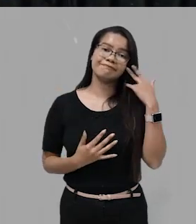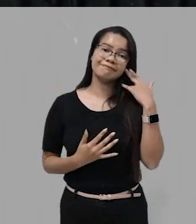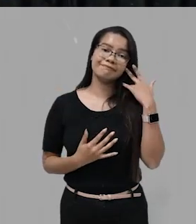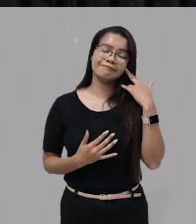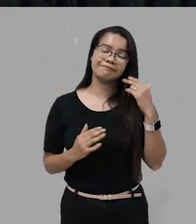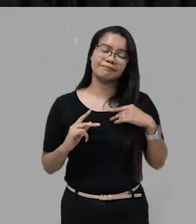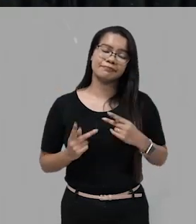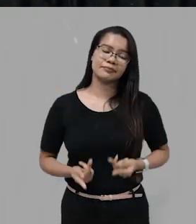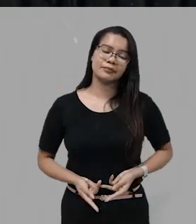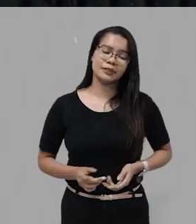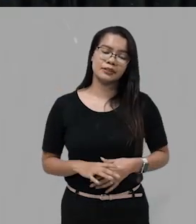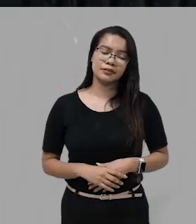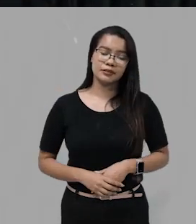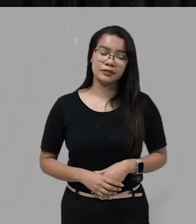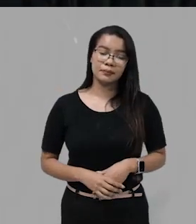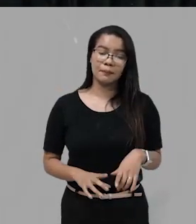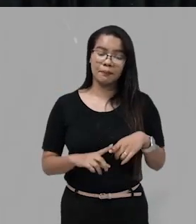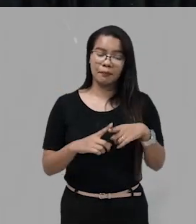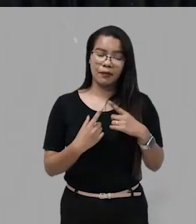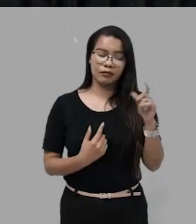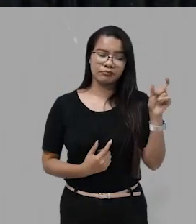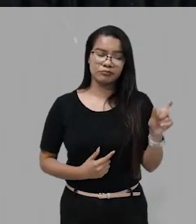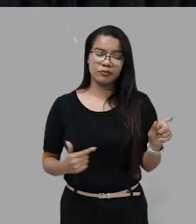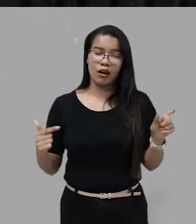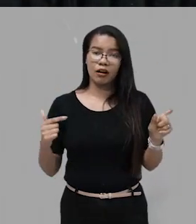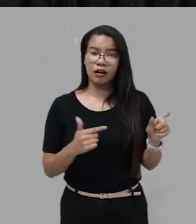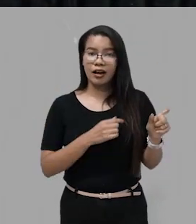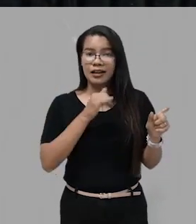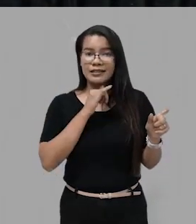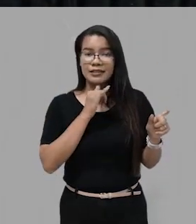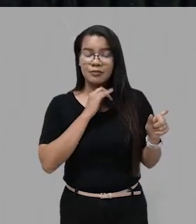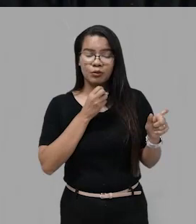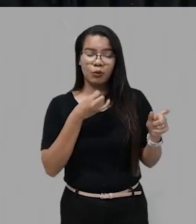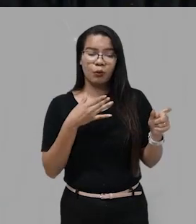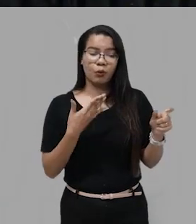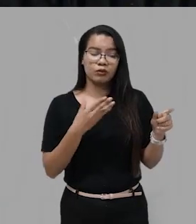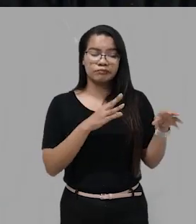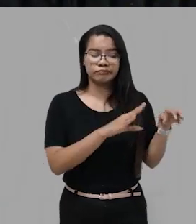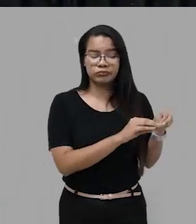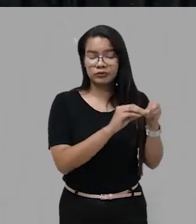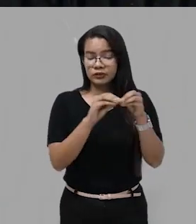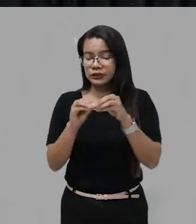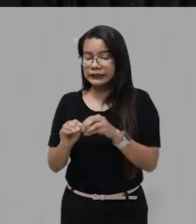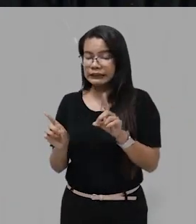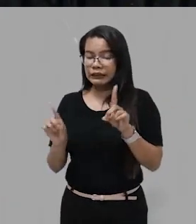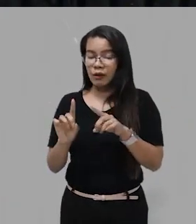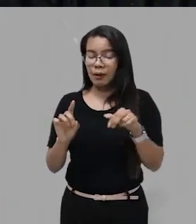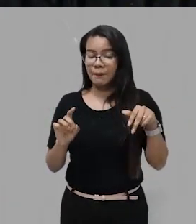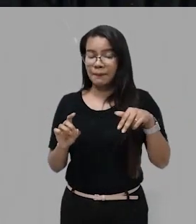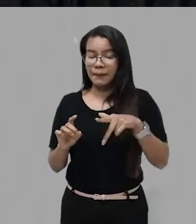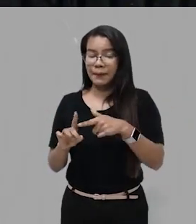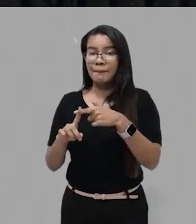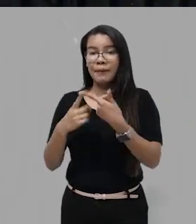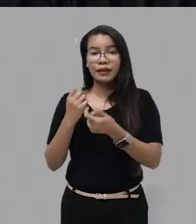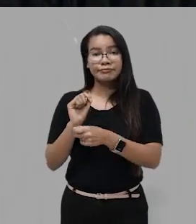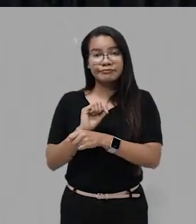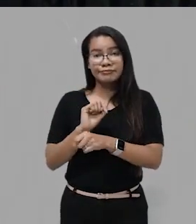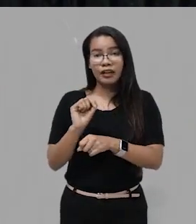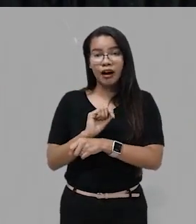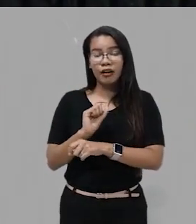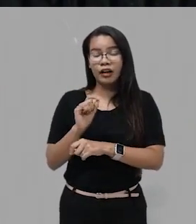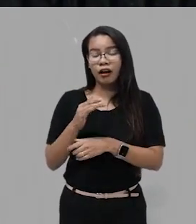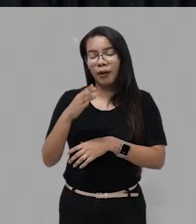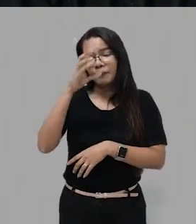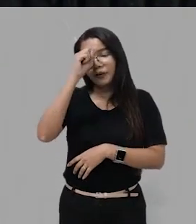humano. O indivíduo, por exemplo, quando ele vai se locomover, dessa vez não a pé, mas de carro, que está